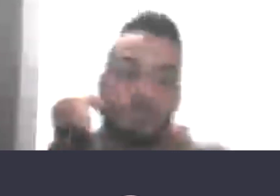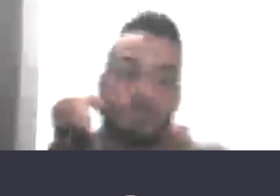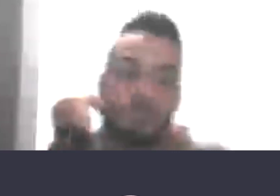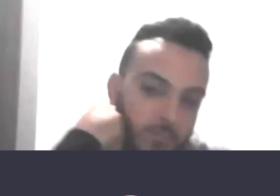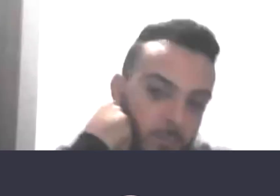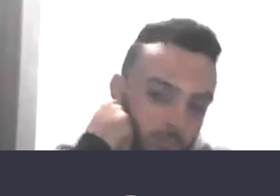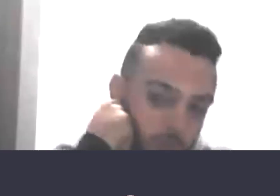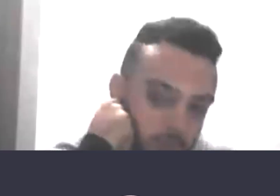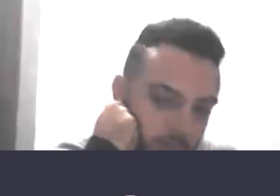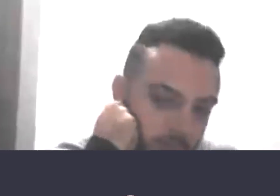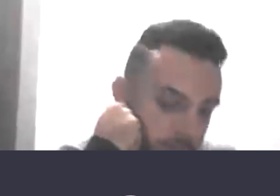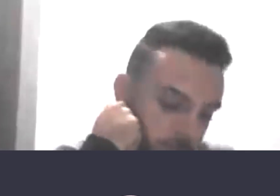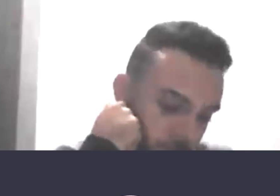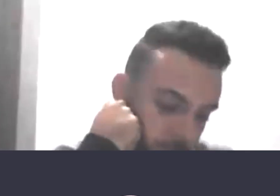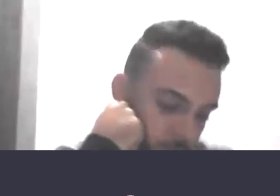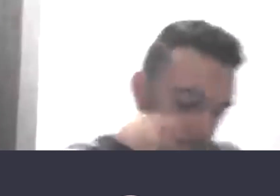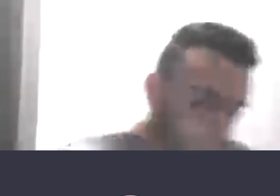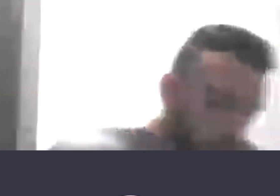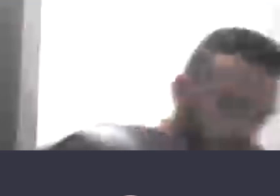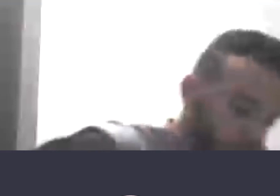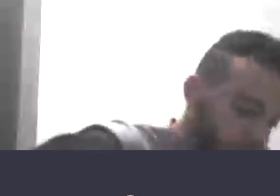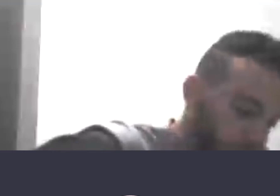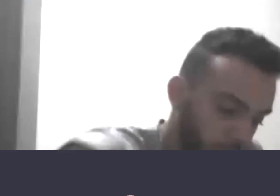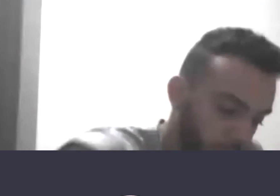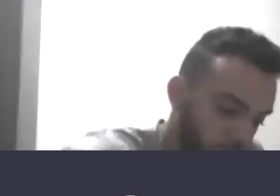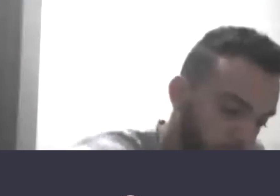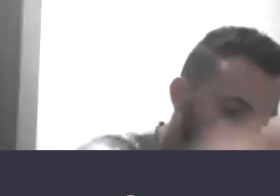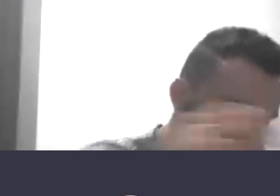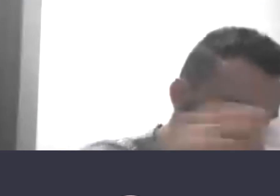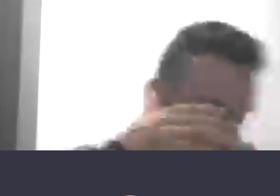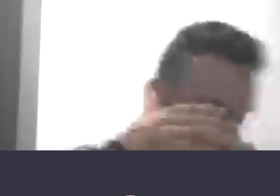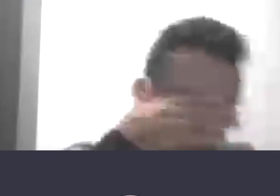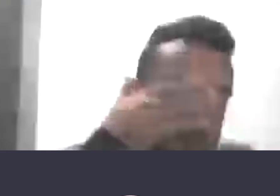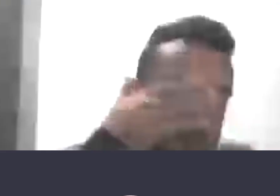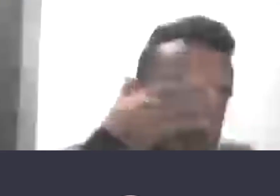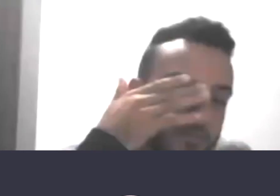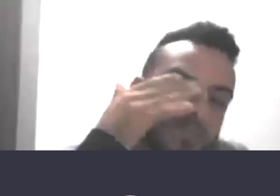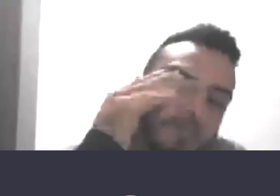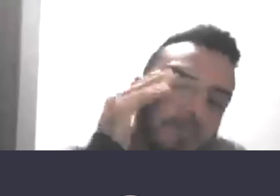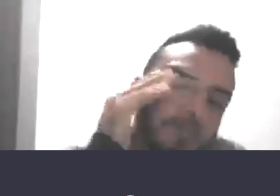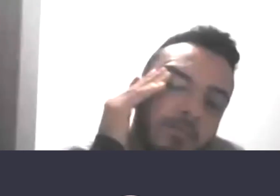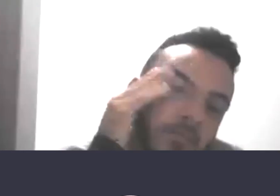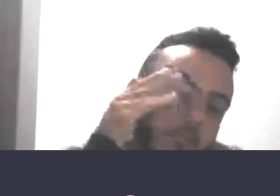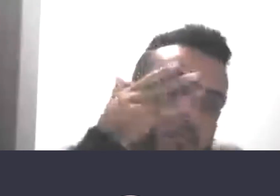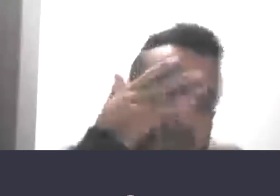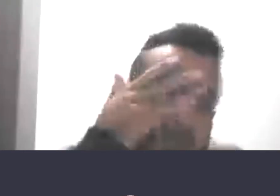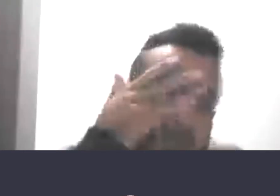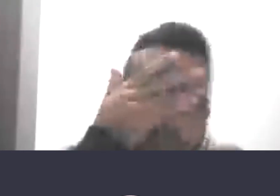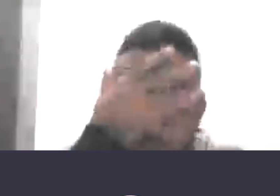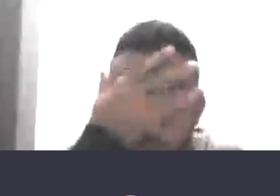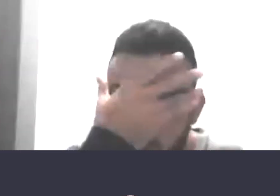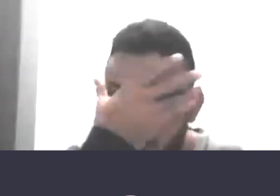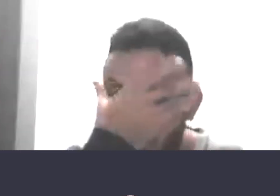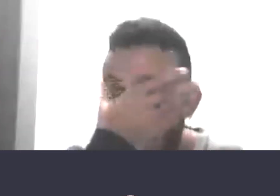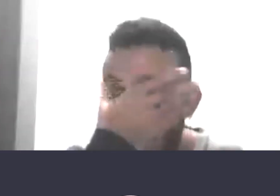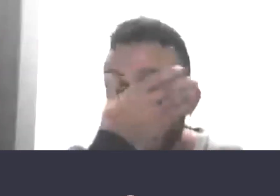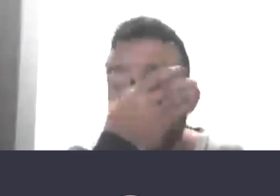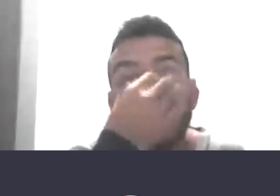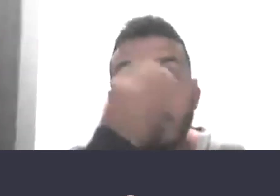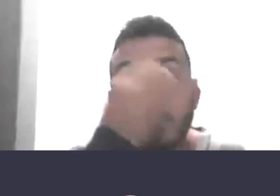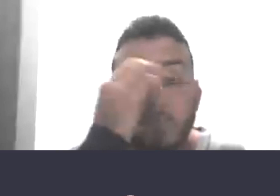muito palestra com os produtores, mostrava, né, para eles falar na linguagem deles, né? Porque muitos